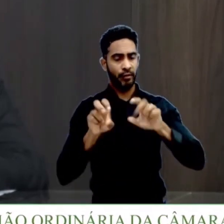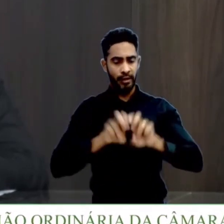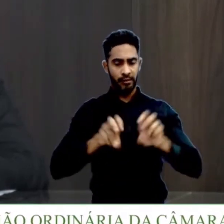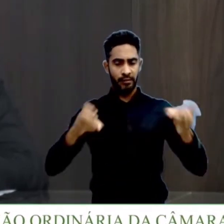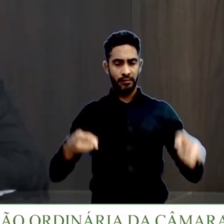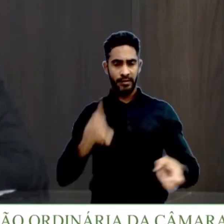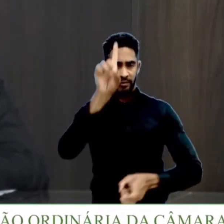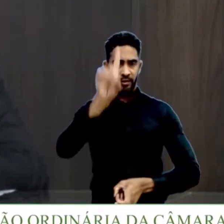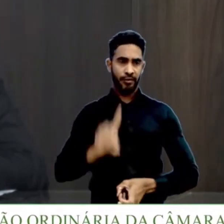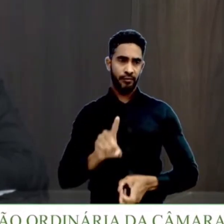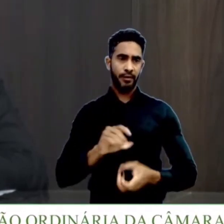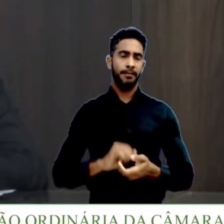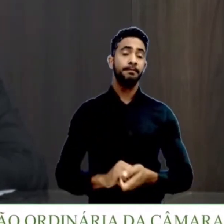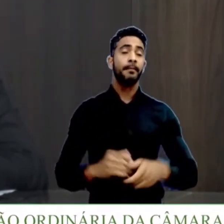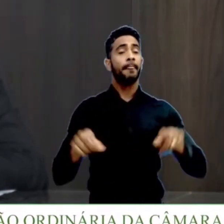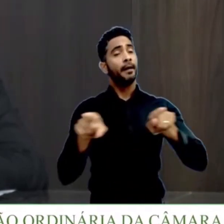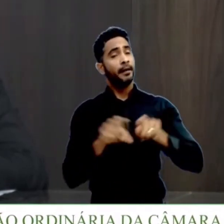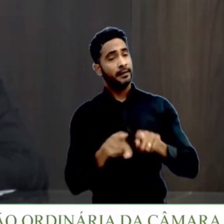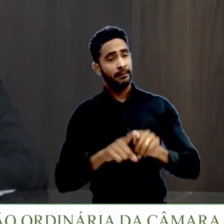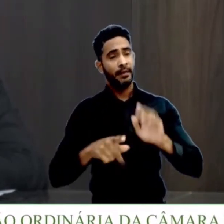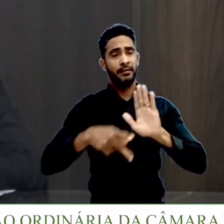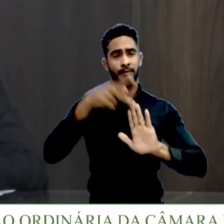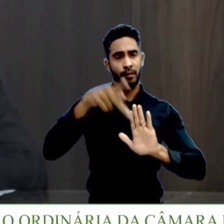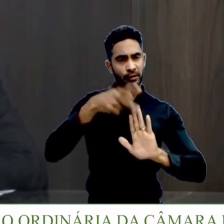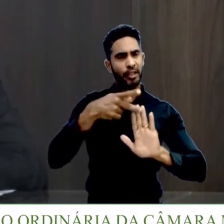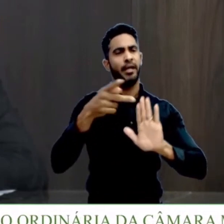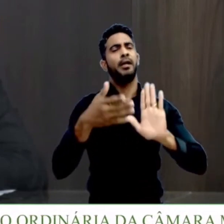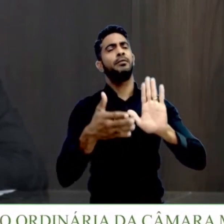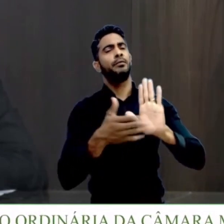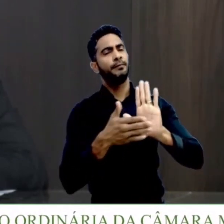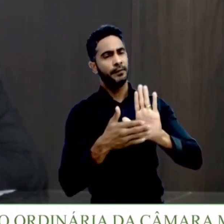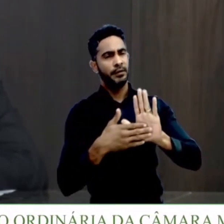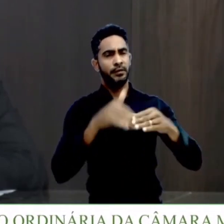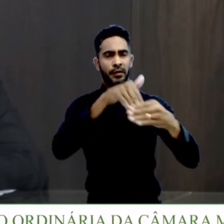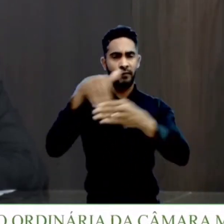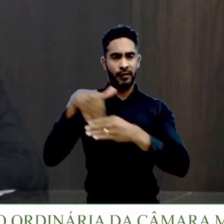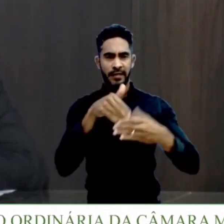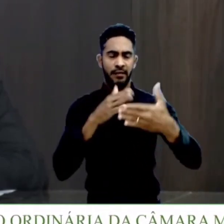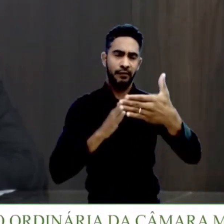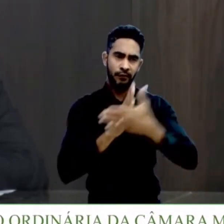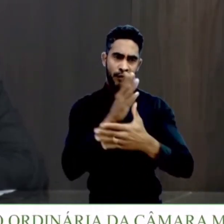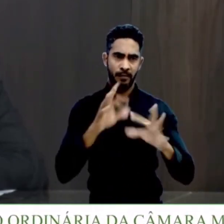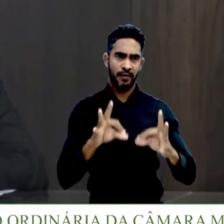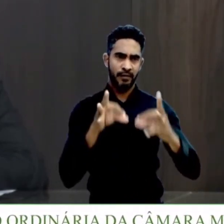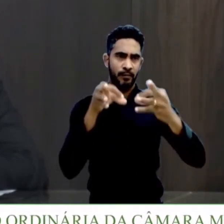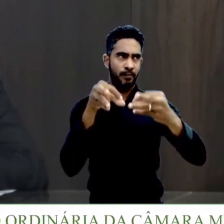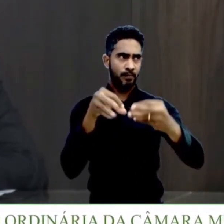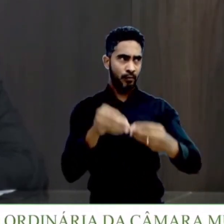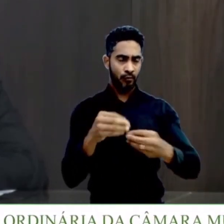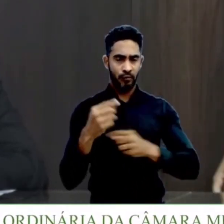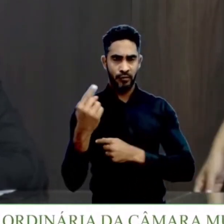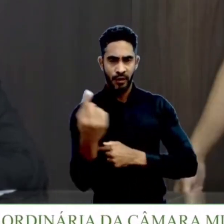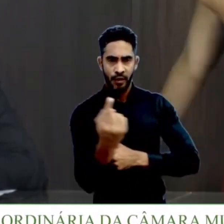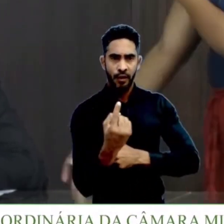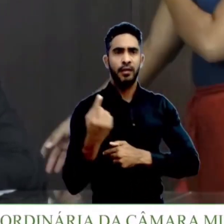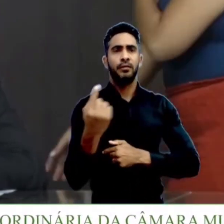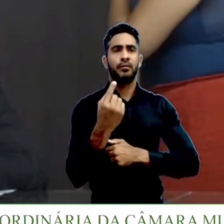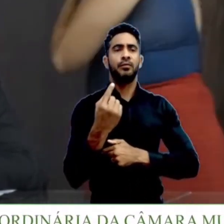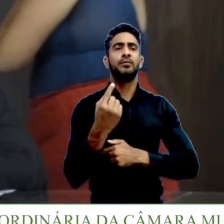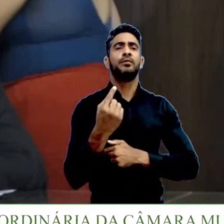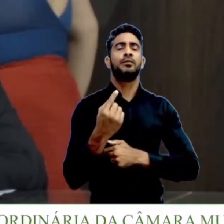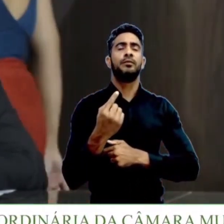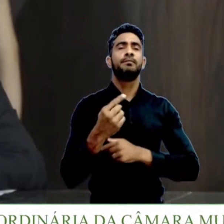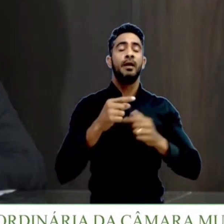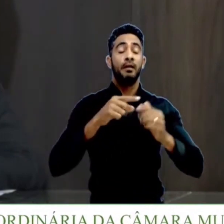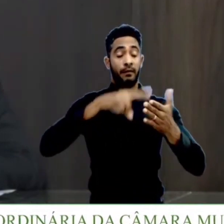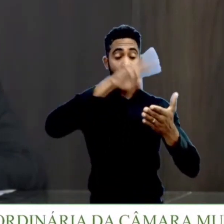diretora. Referido o projeto, discutido e colocado em votação, foi aprovado por unanimidade em turno único. Foi lida